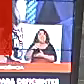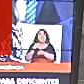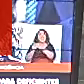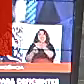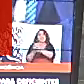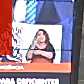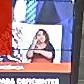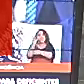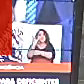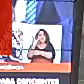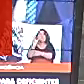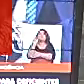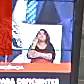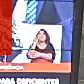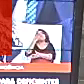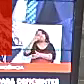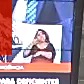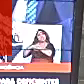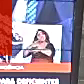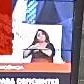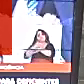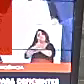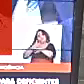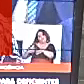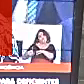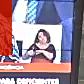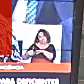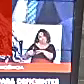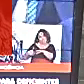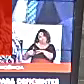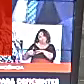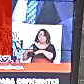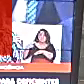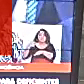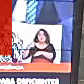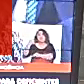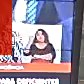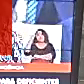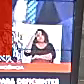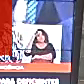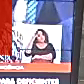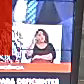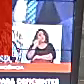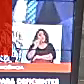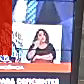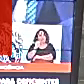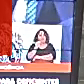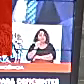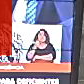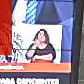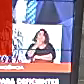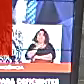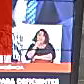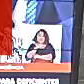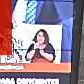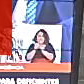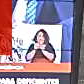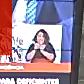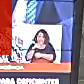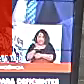uma entidade pública. E, no meu entendimento, para essa alteração acontecer, não precisa nem